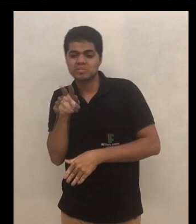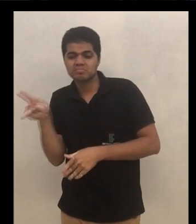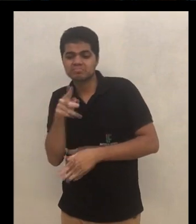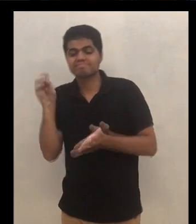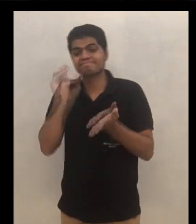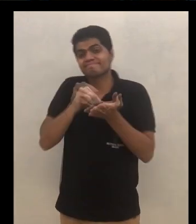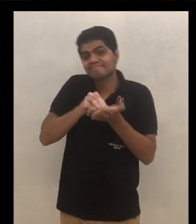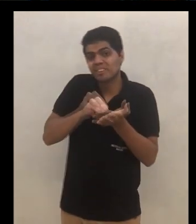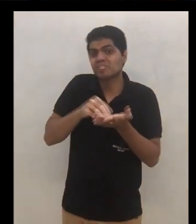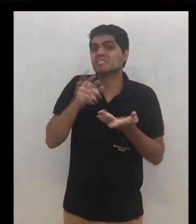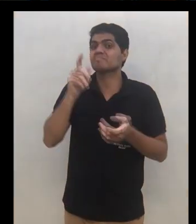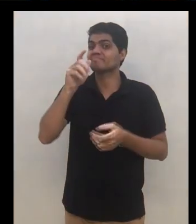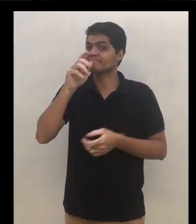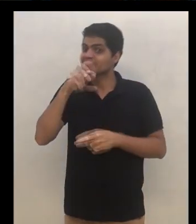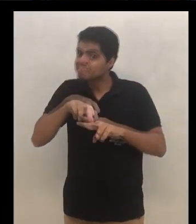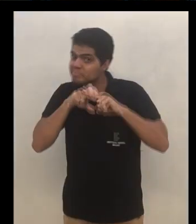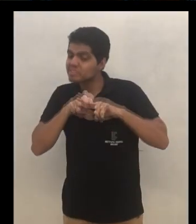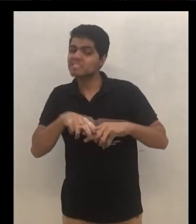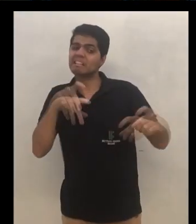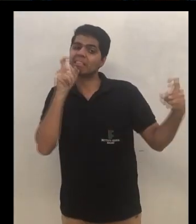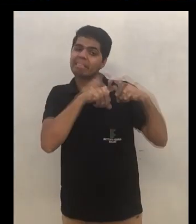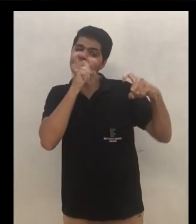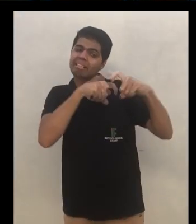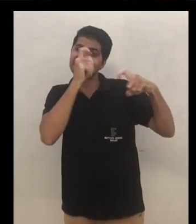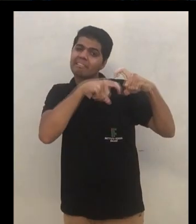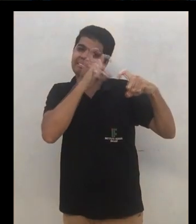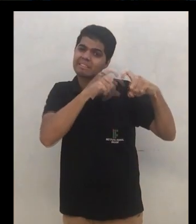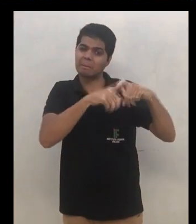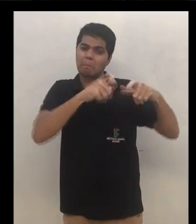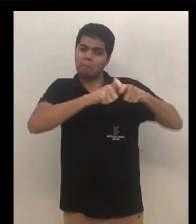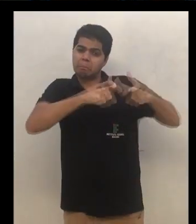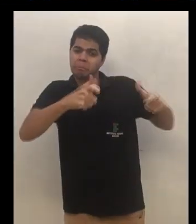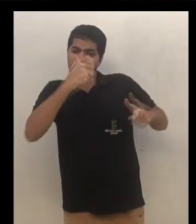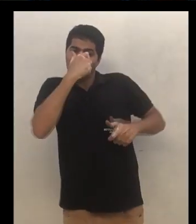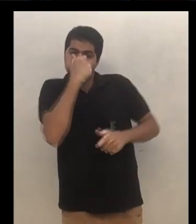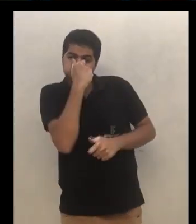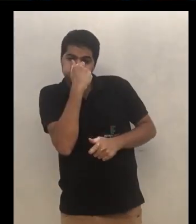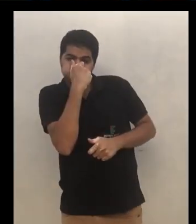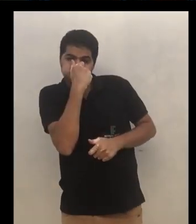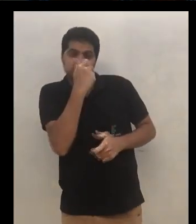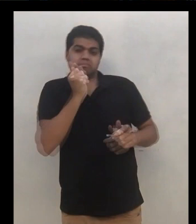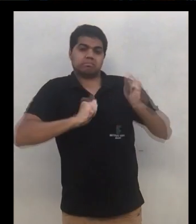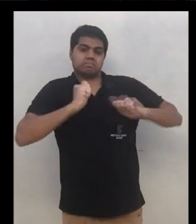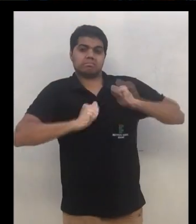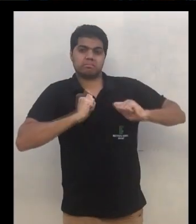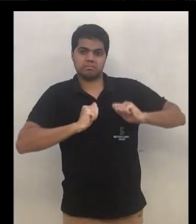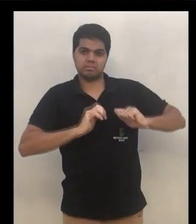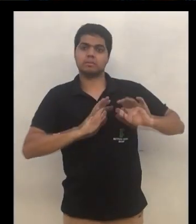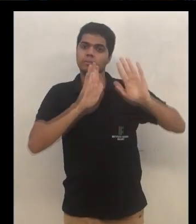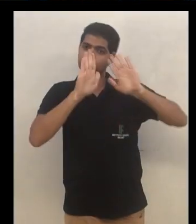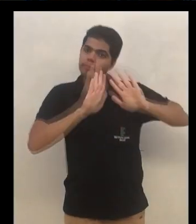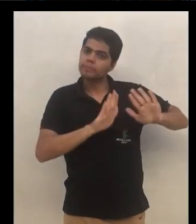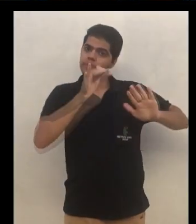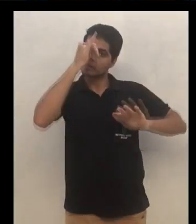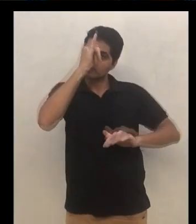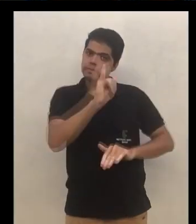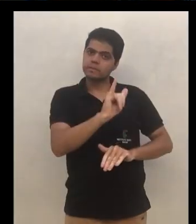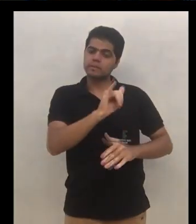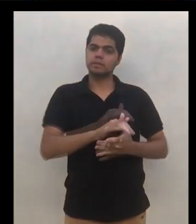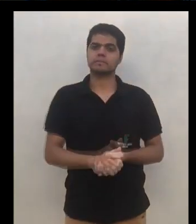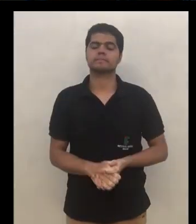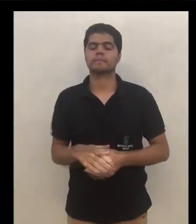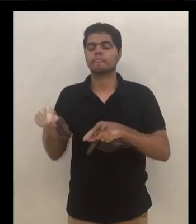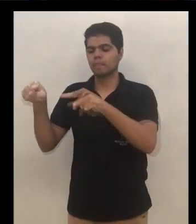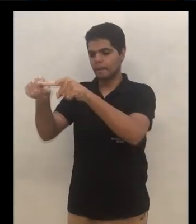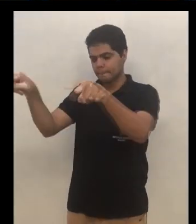a bicar, tá certo? Então, esse cuidado a gente tem que ter com a lotação. No caso de aves de corte, como eu falei, são 10 aves, né,